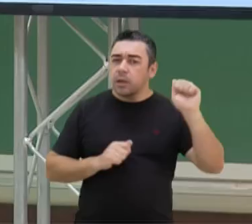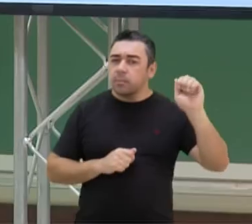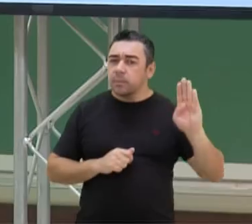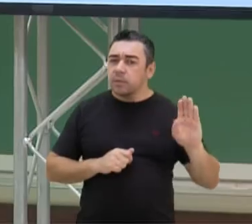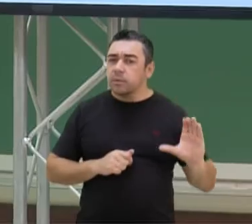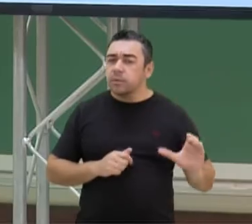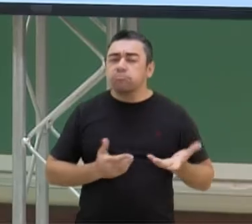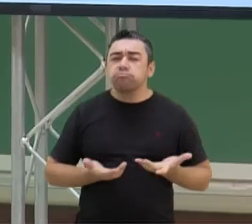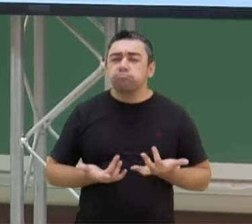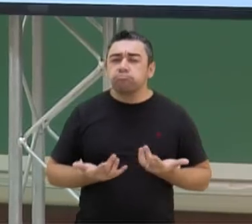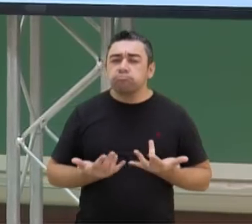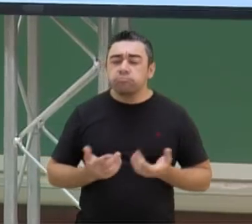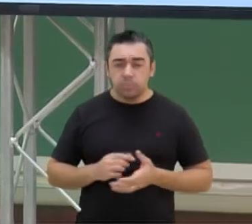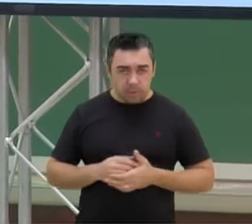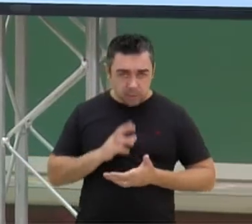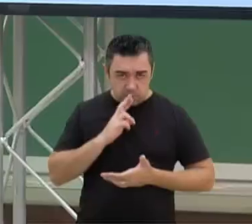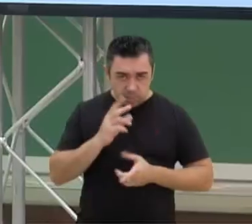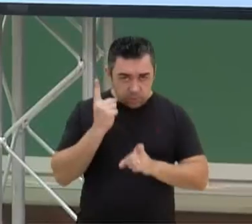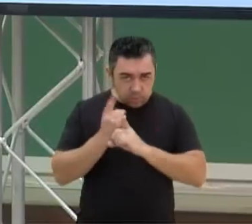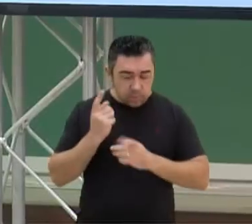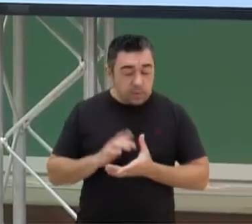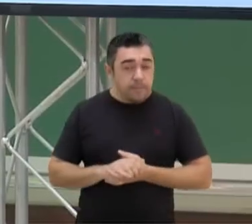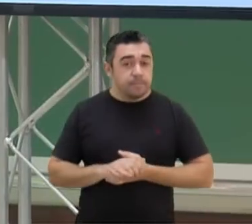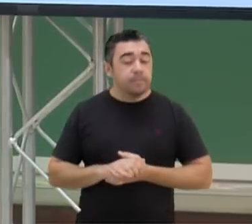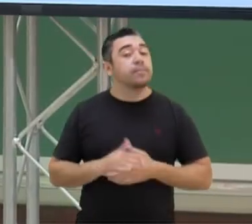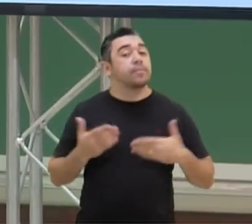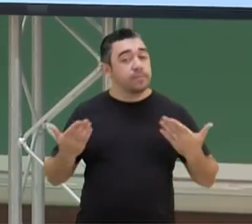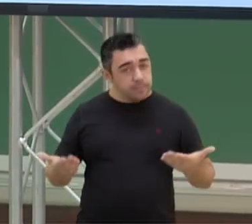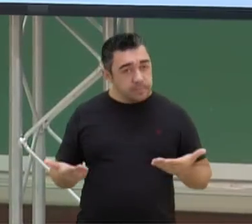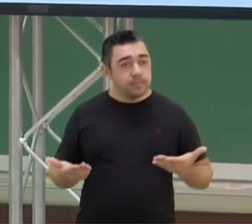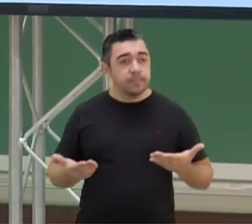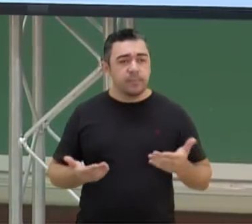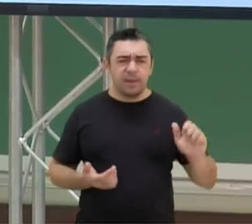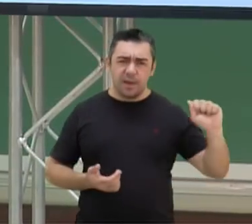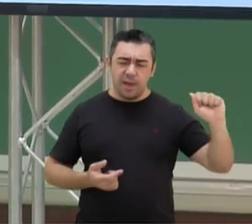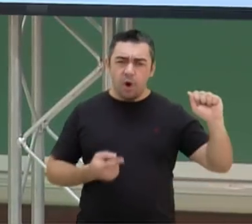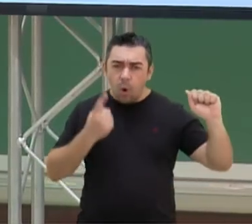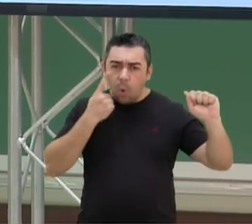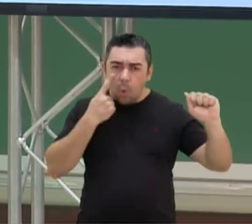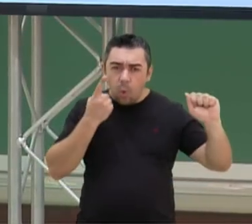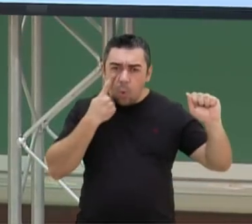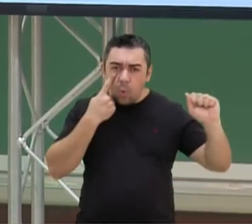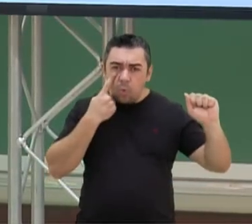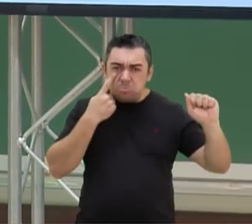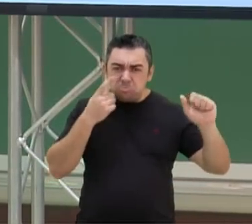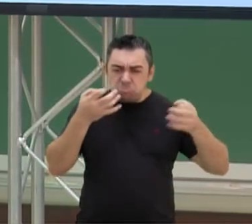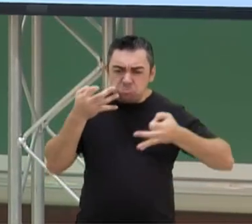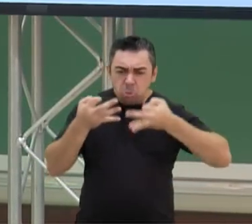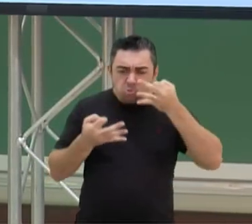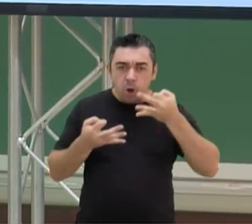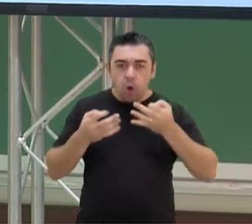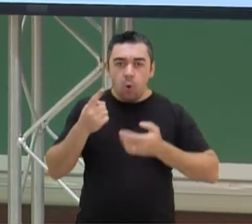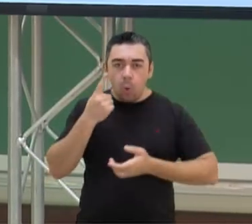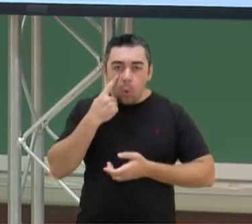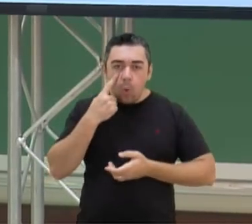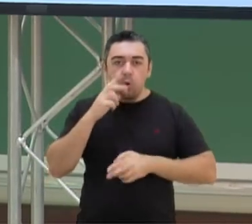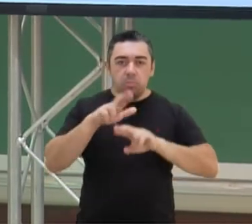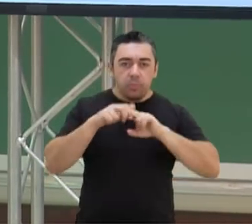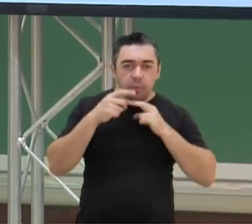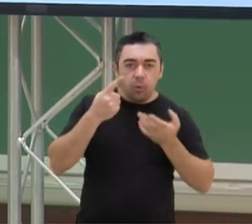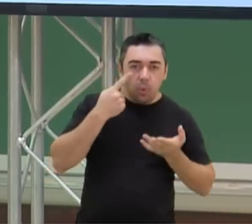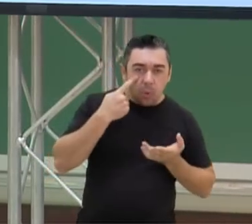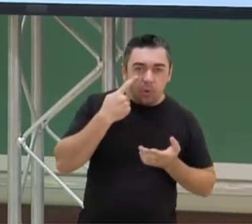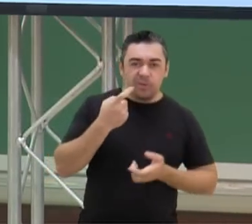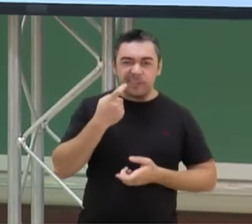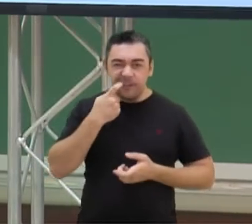C? Vamos descobrir a resposta? Bem, A, olho por olho, dente por dente. Essa regrinha aqui